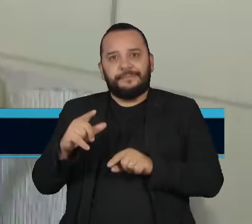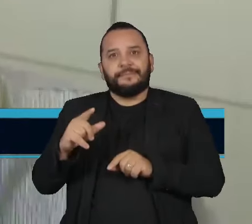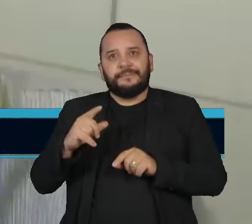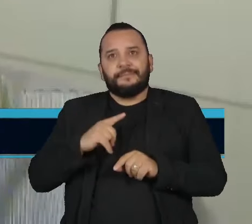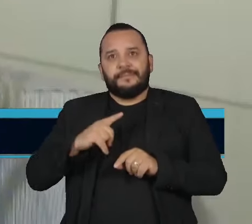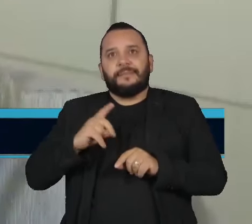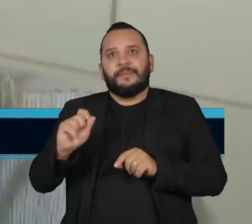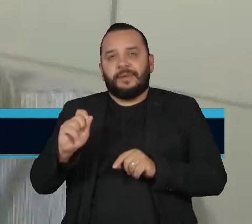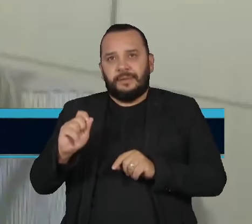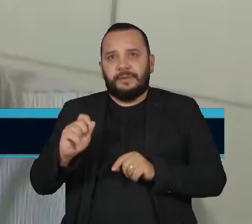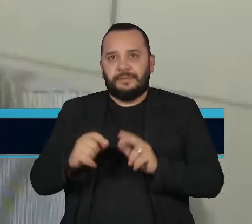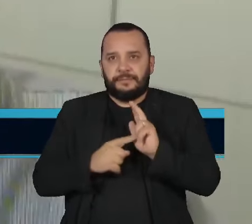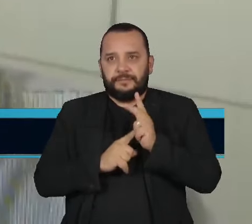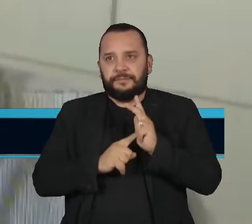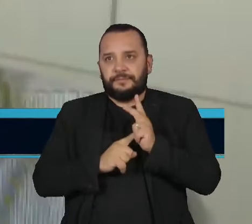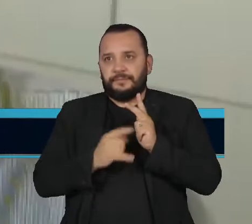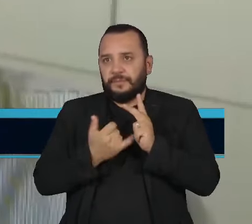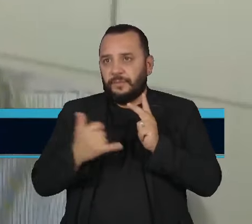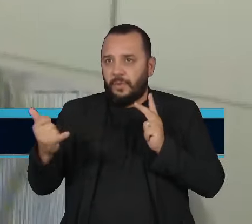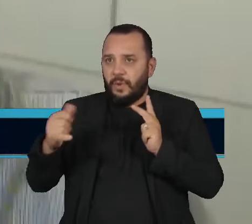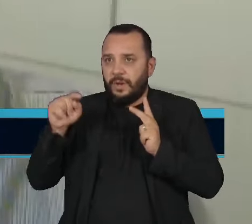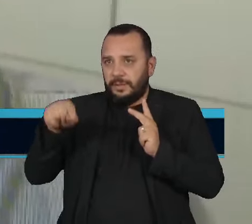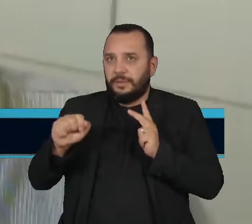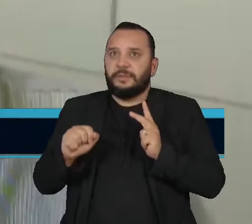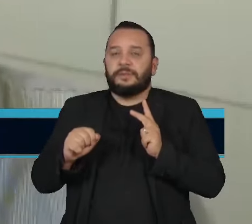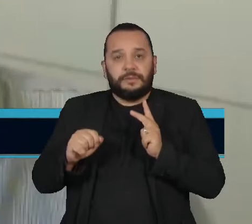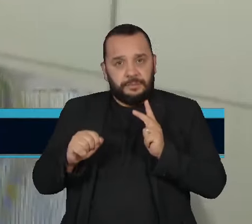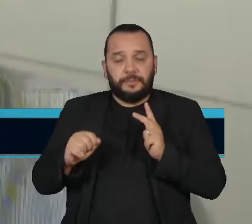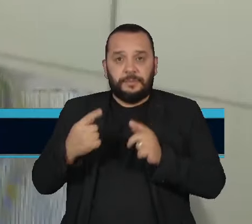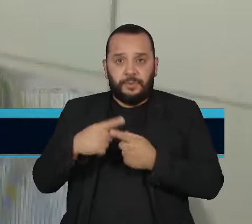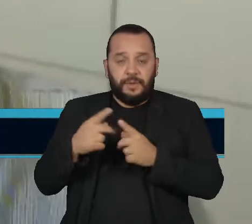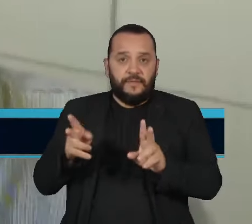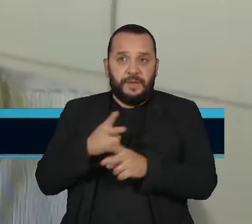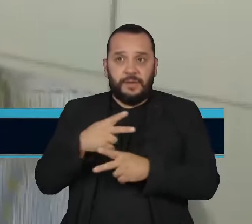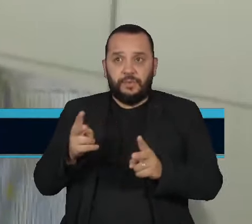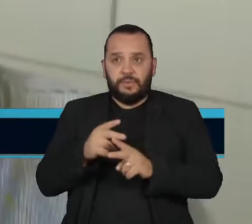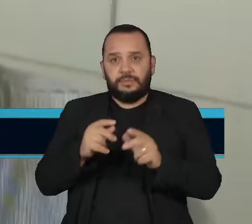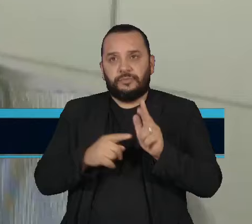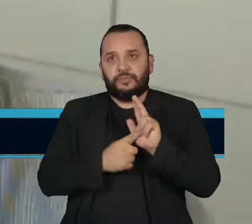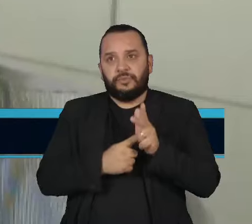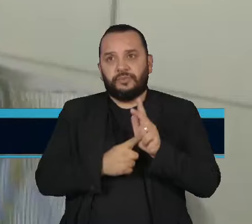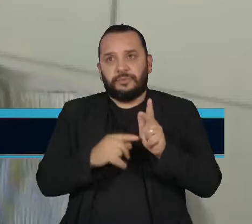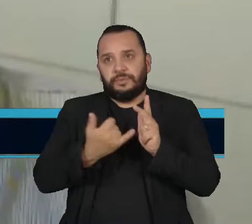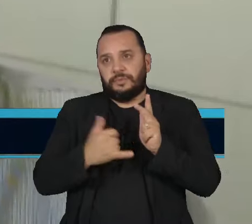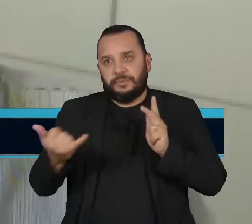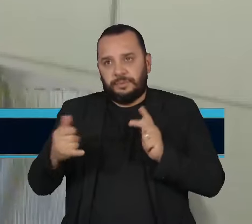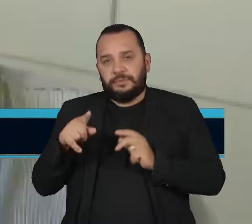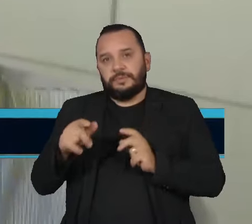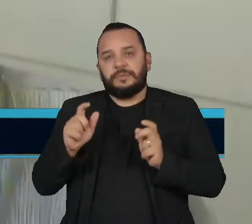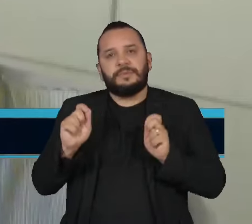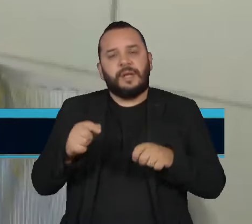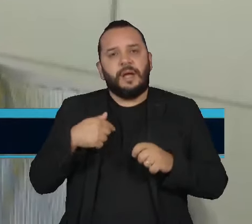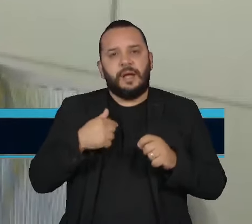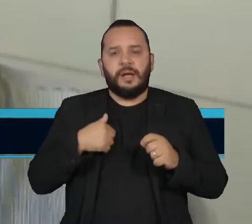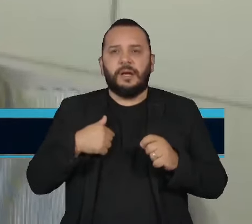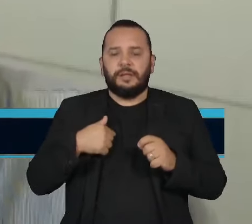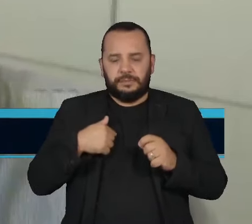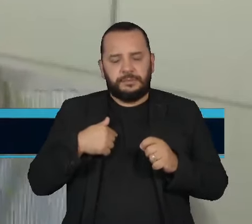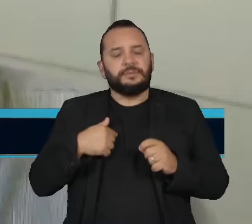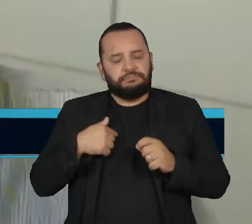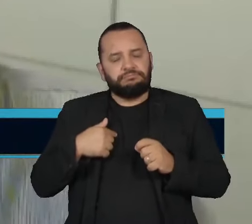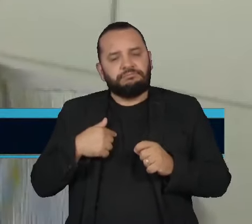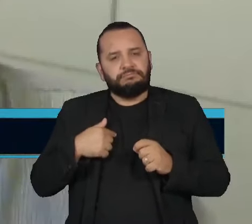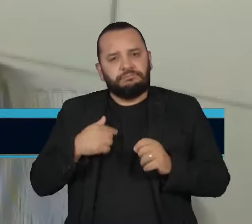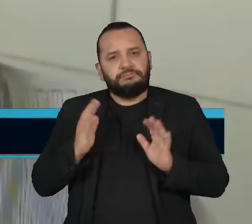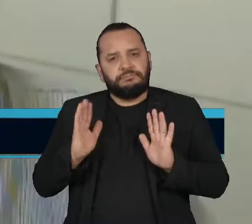a a eólica a energia dos Ventos possa cumprir essa a função de assegurar